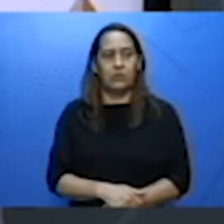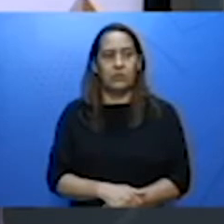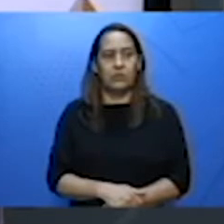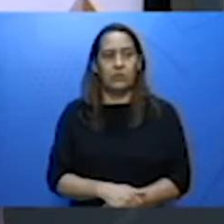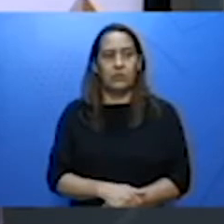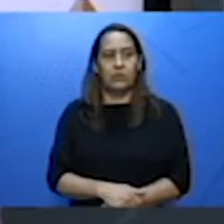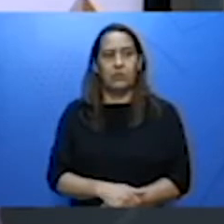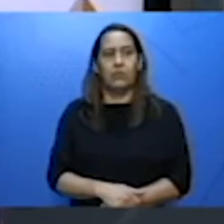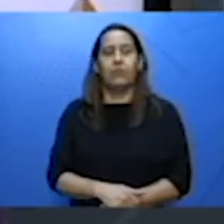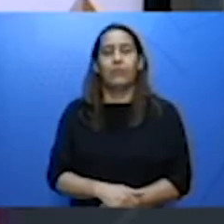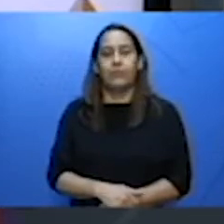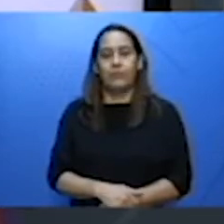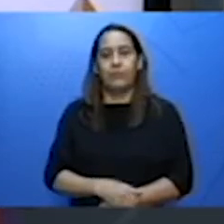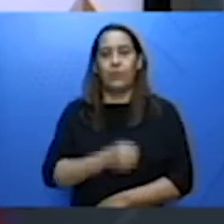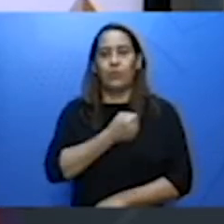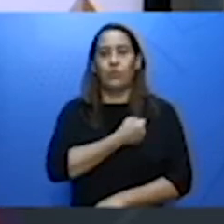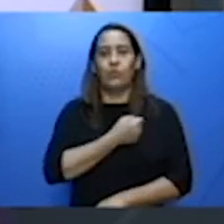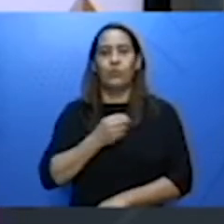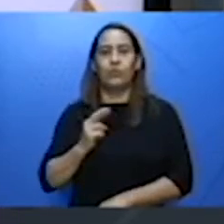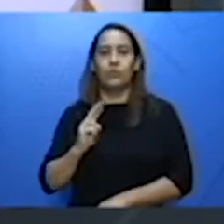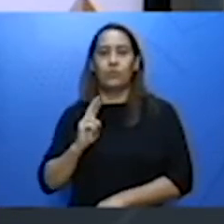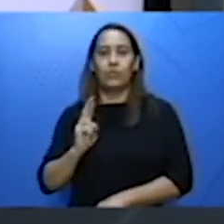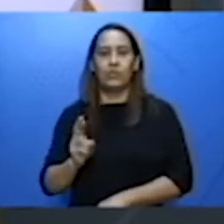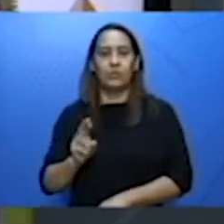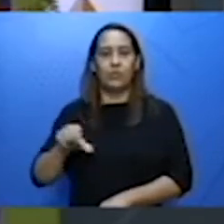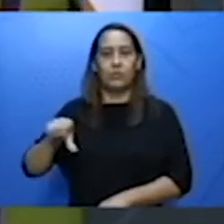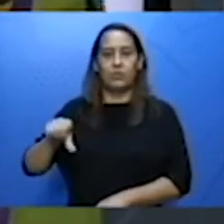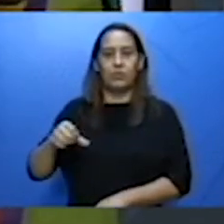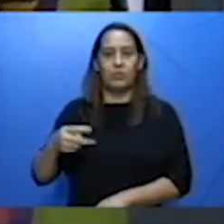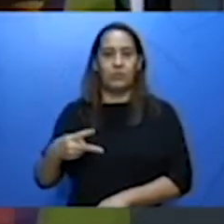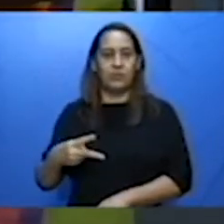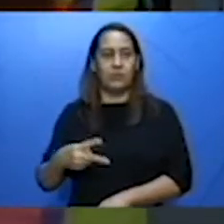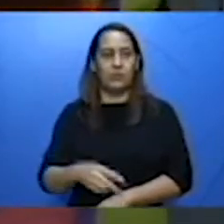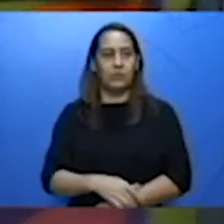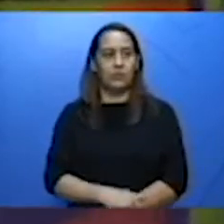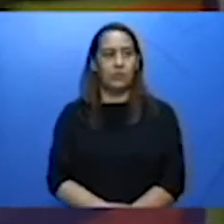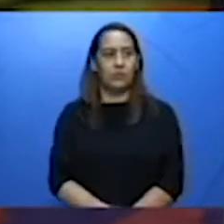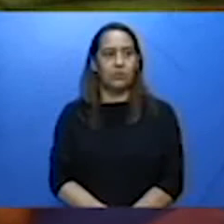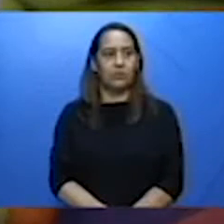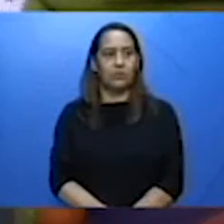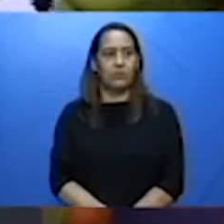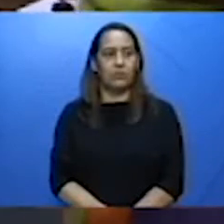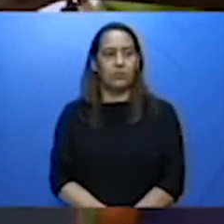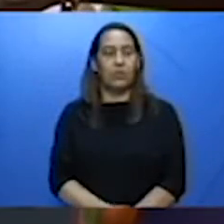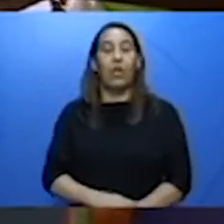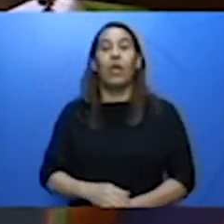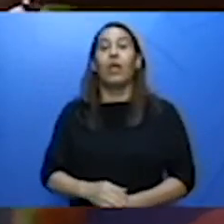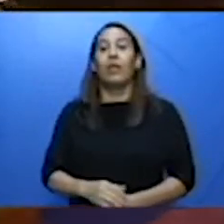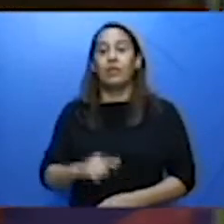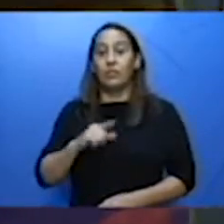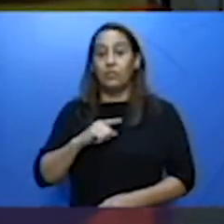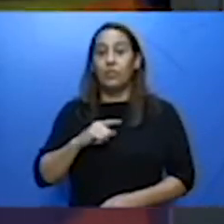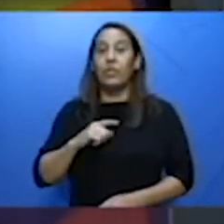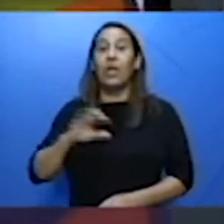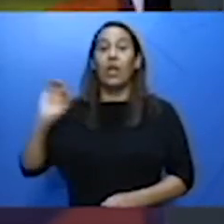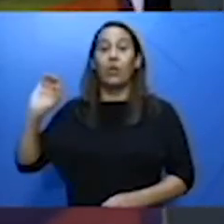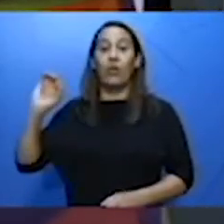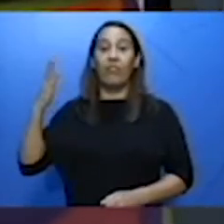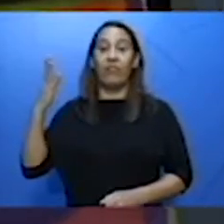Mais 1, 9. Fácil, né? E a minha resposta será: quantas pessoas participaram desse